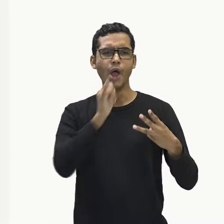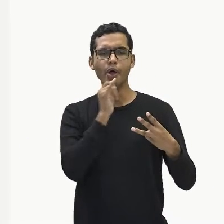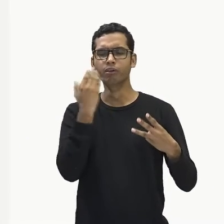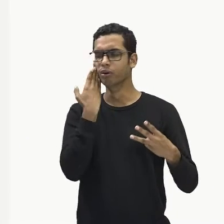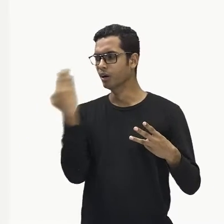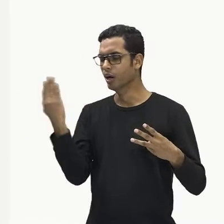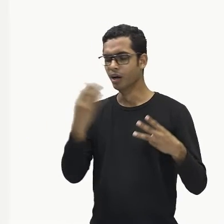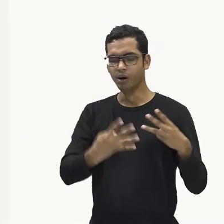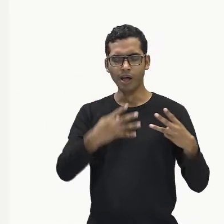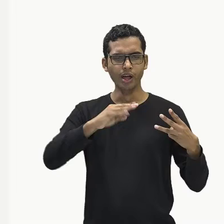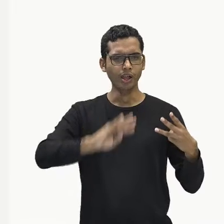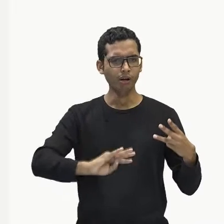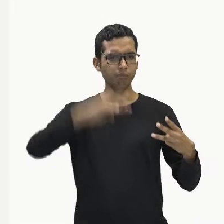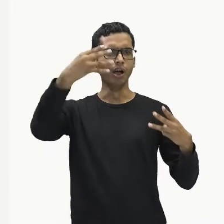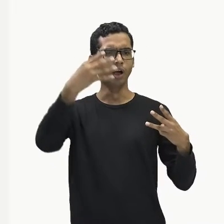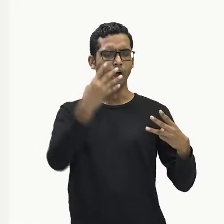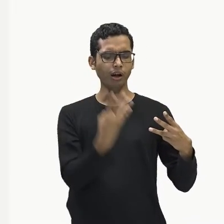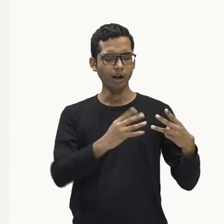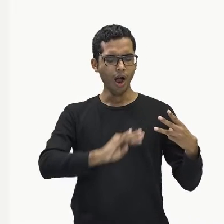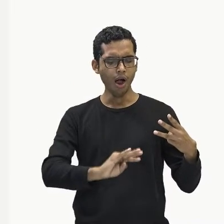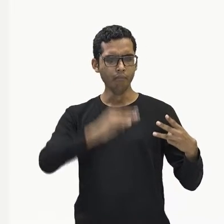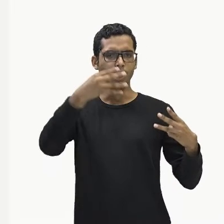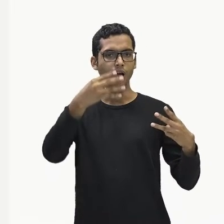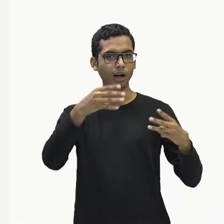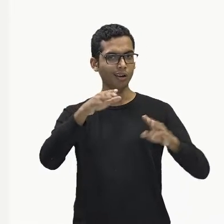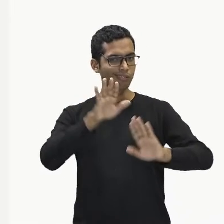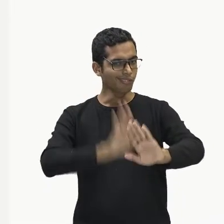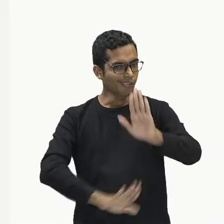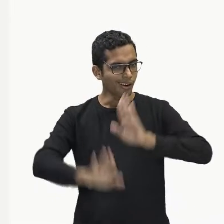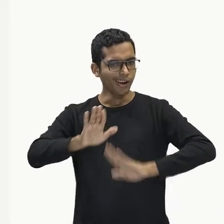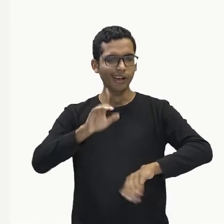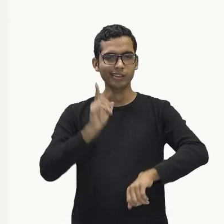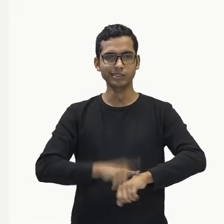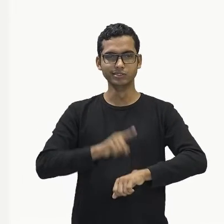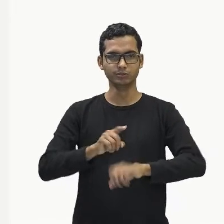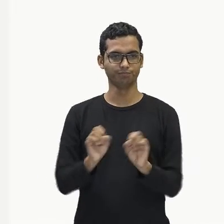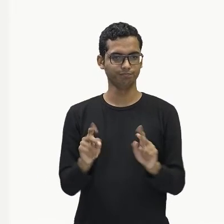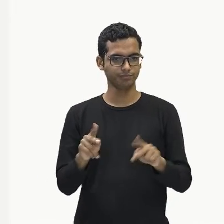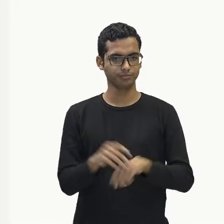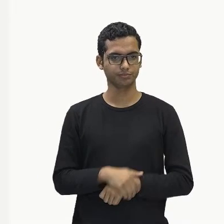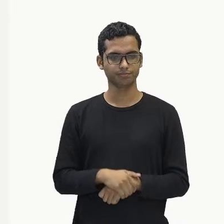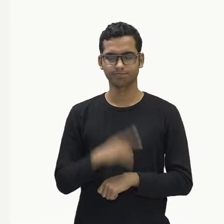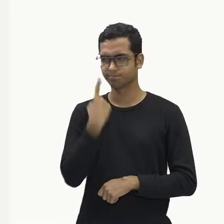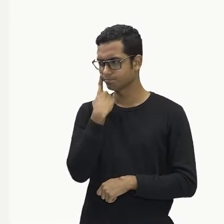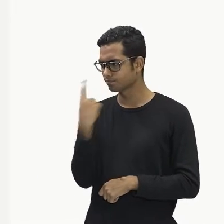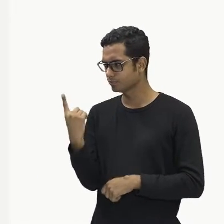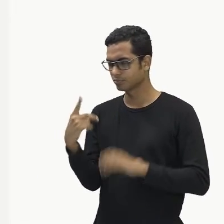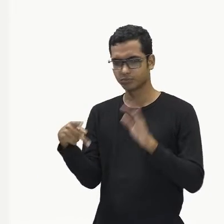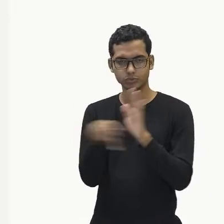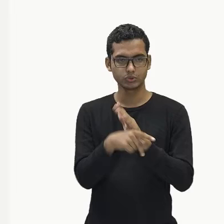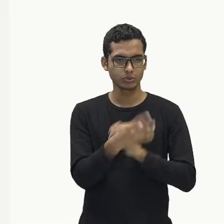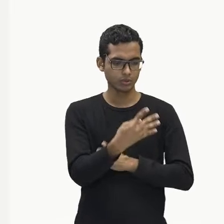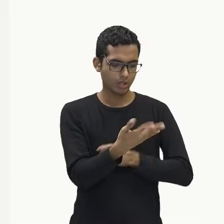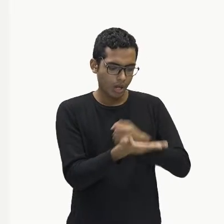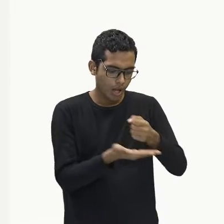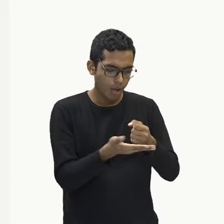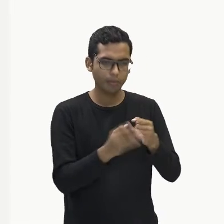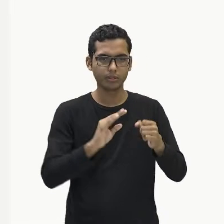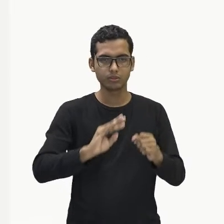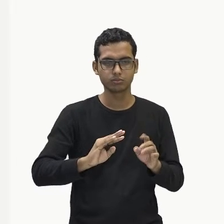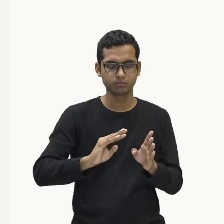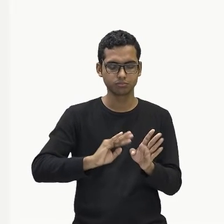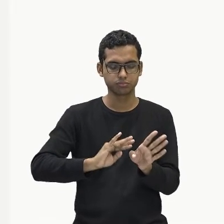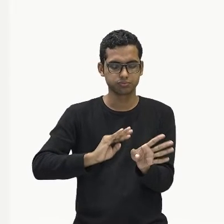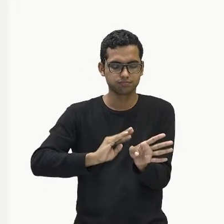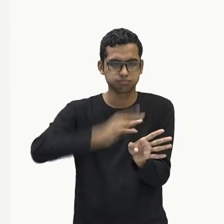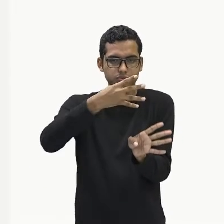4 ao quadrado. Cuidado, a base parece o expoente, mas da feita que você